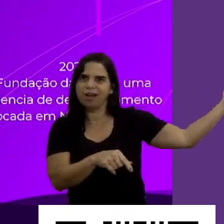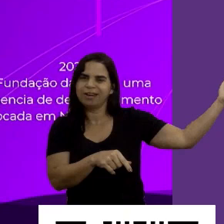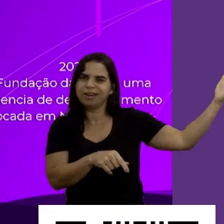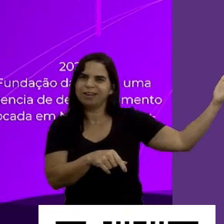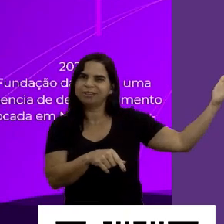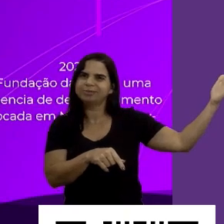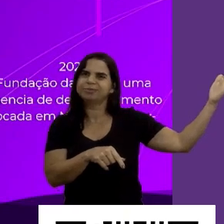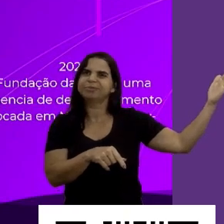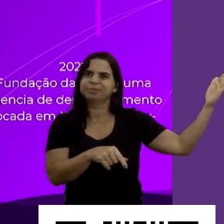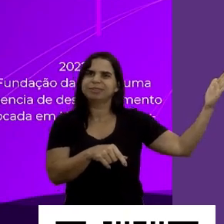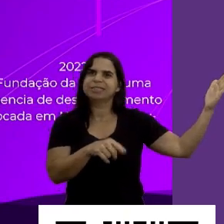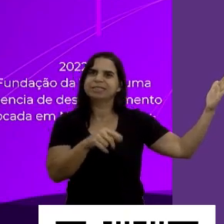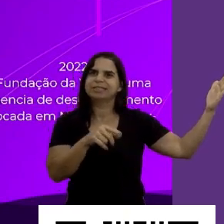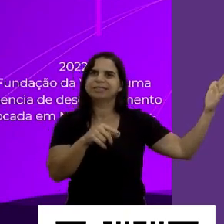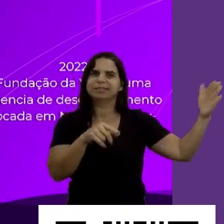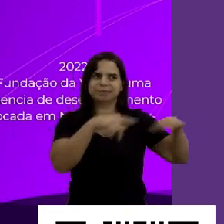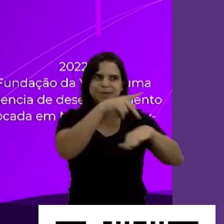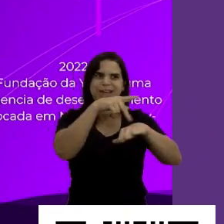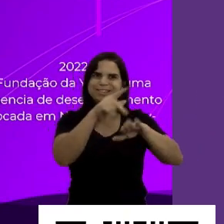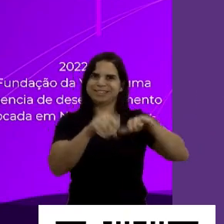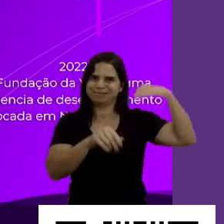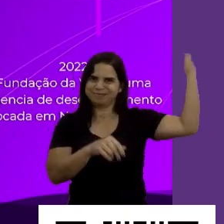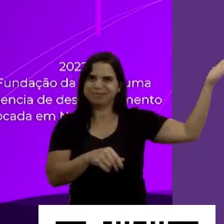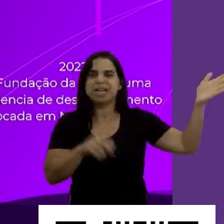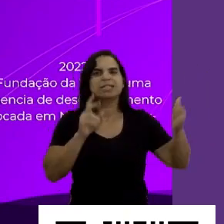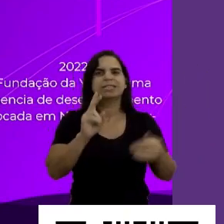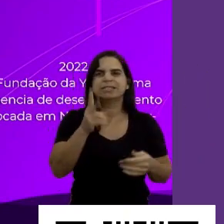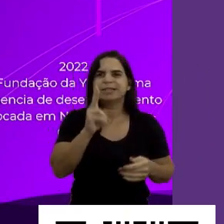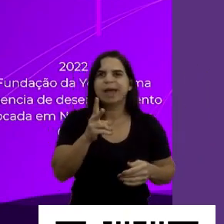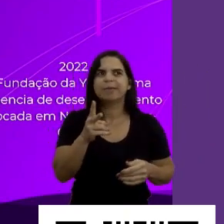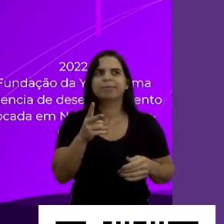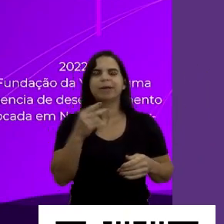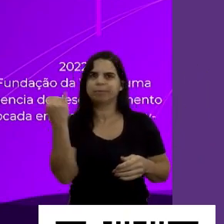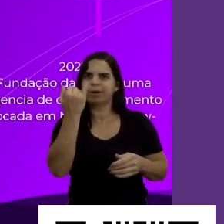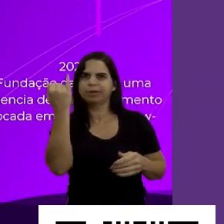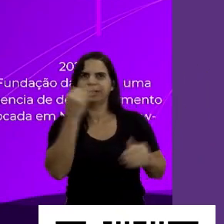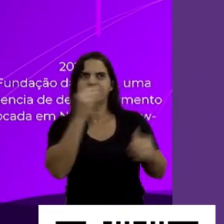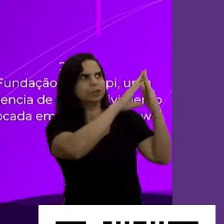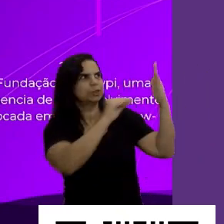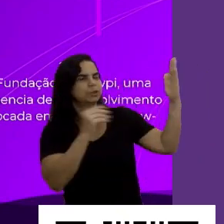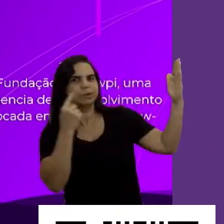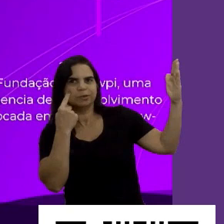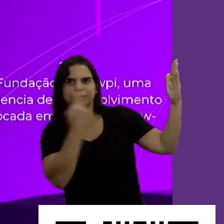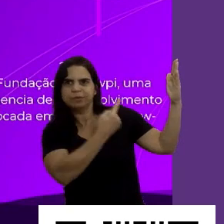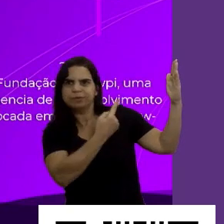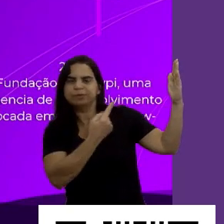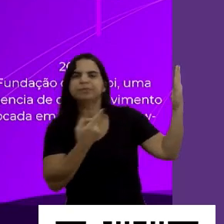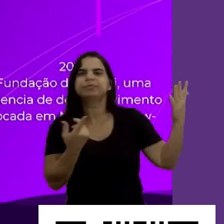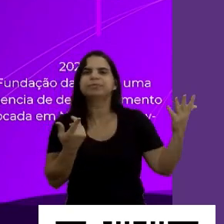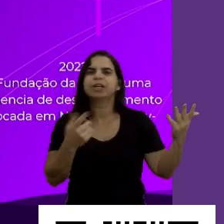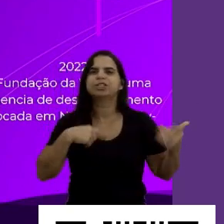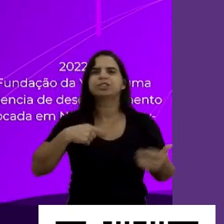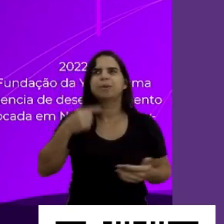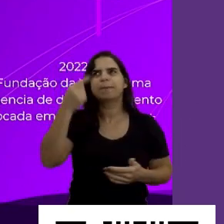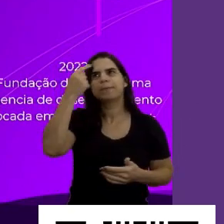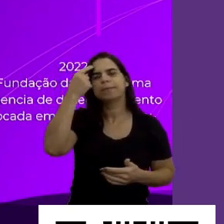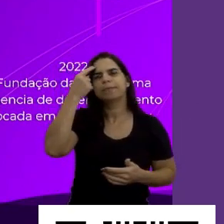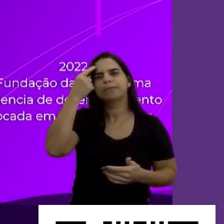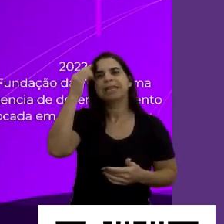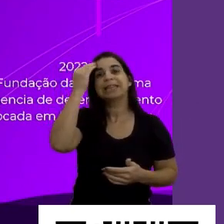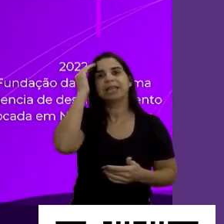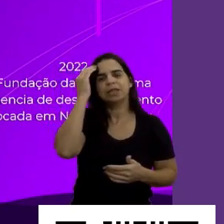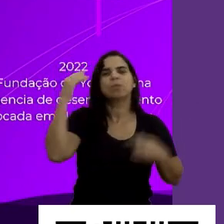uma boa um bom espelho e a gente entendeu o que a gente precisava até de mentorias